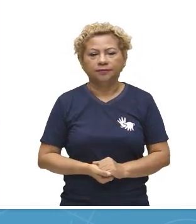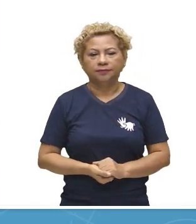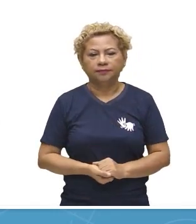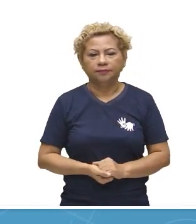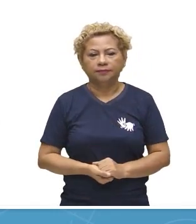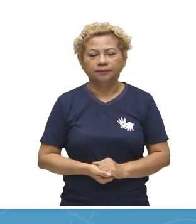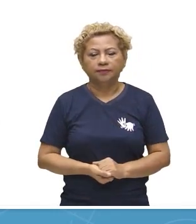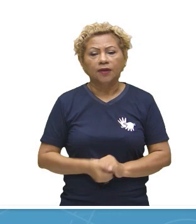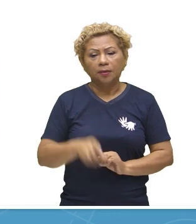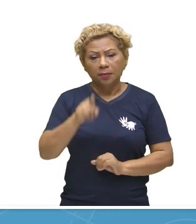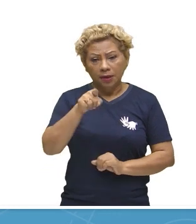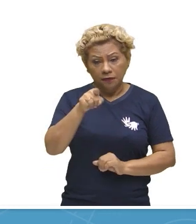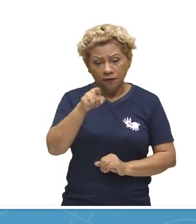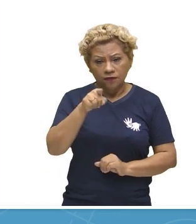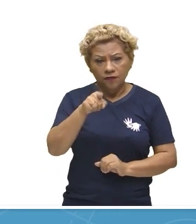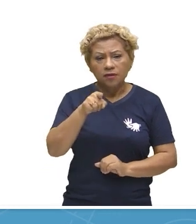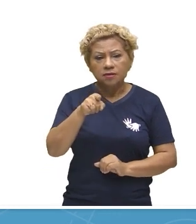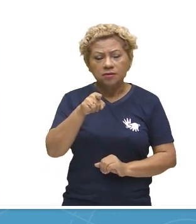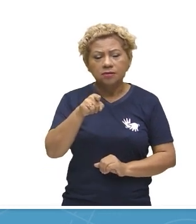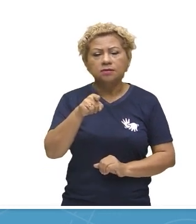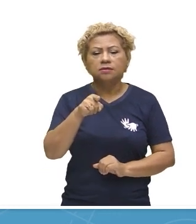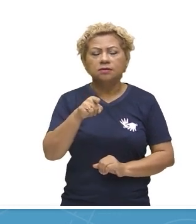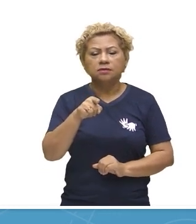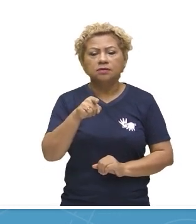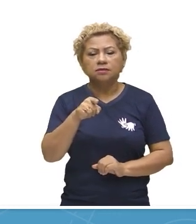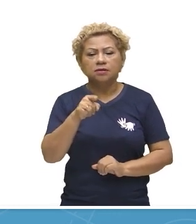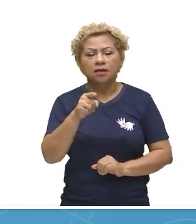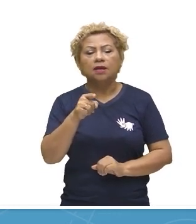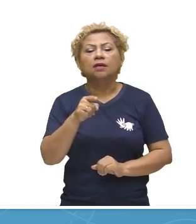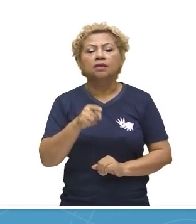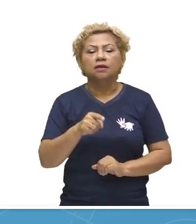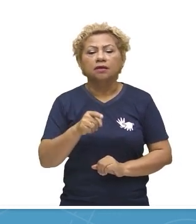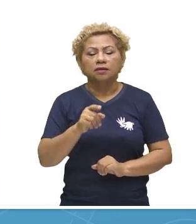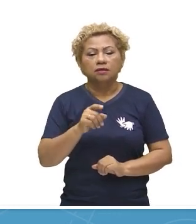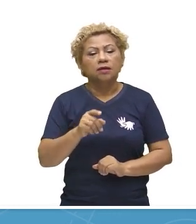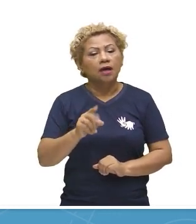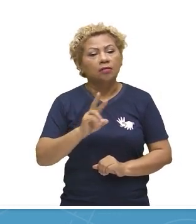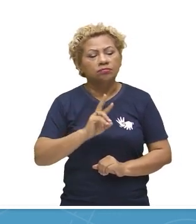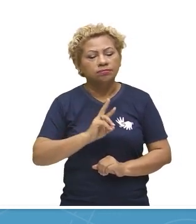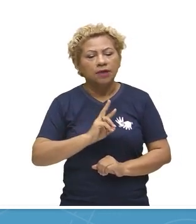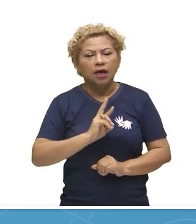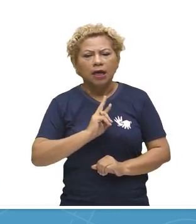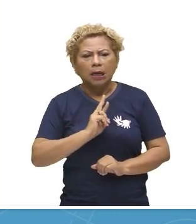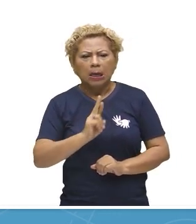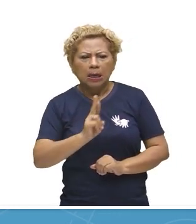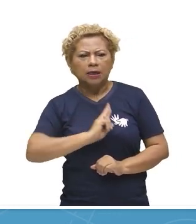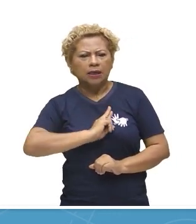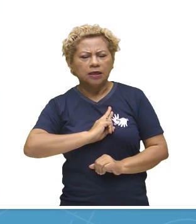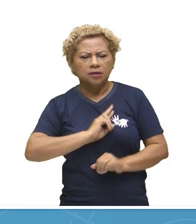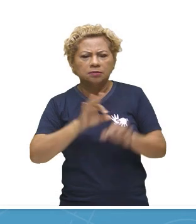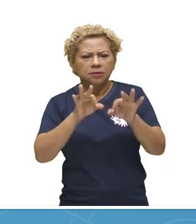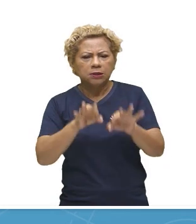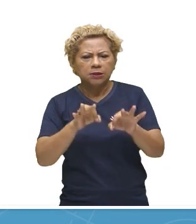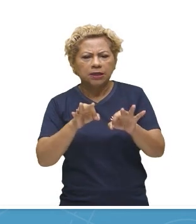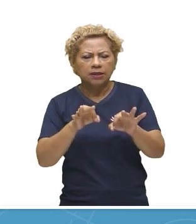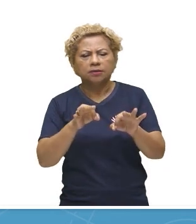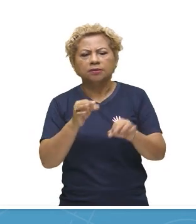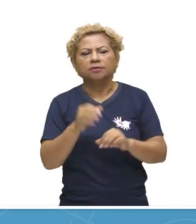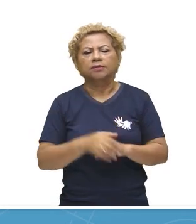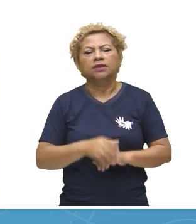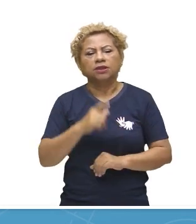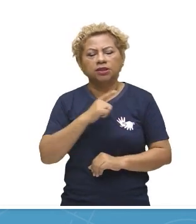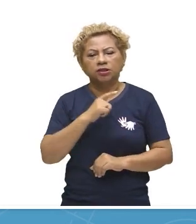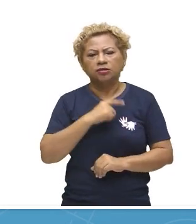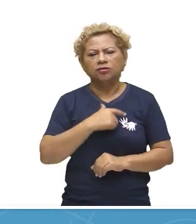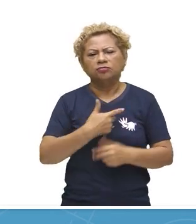Questão 1 era para vocês resolverem de acordo com o modelo, tinha mais aí algumas questões para preencher. Então a gente tinha aí o 2, o